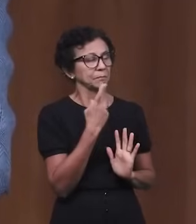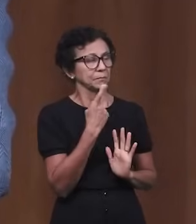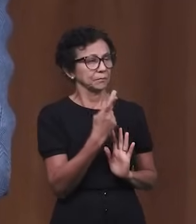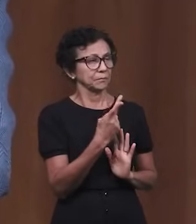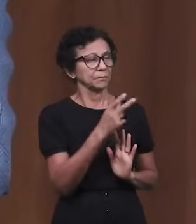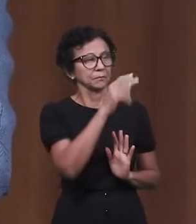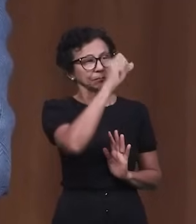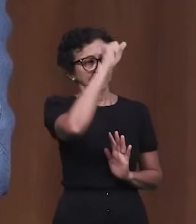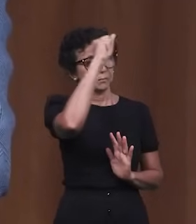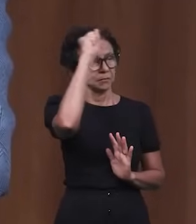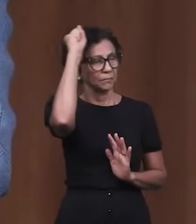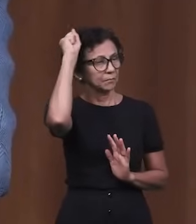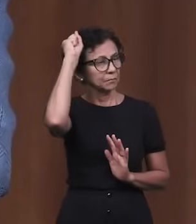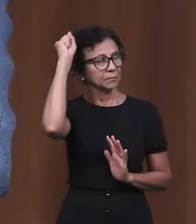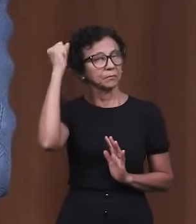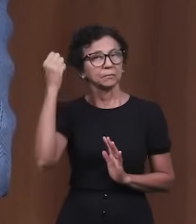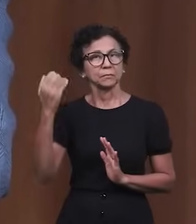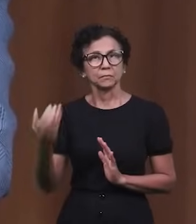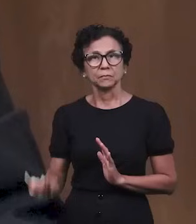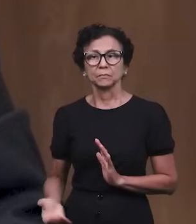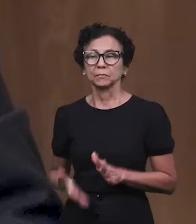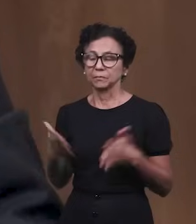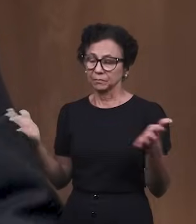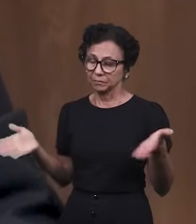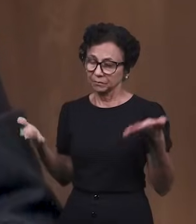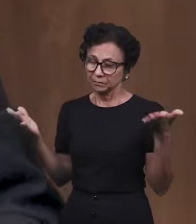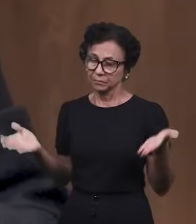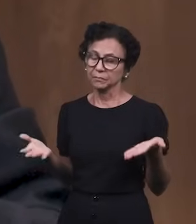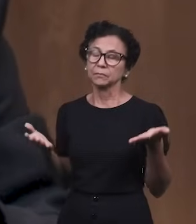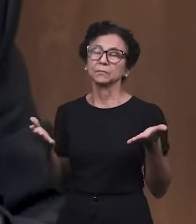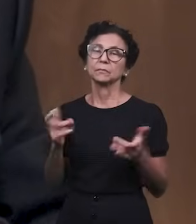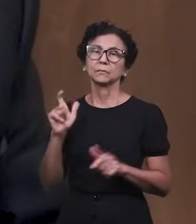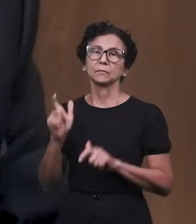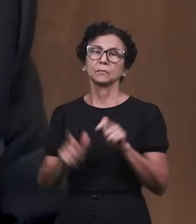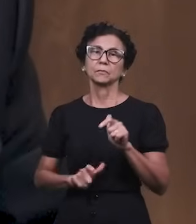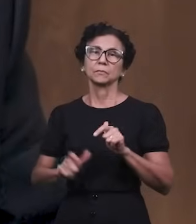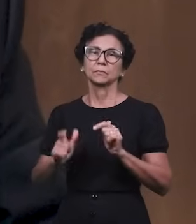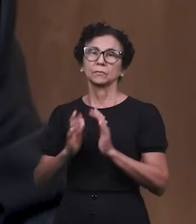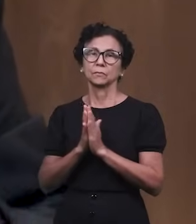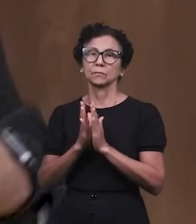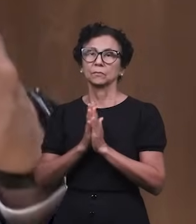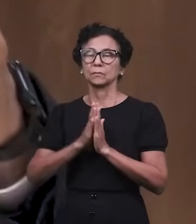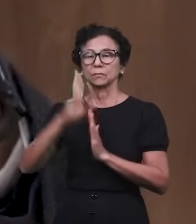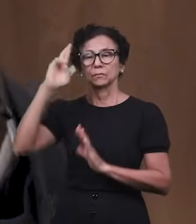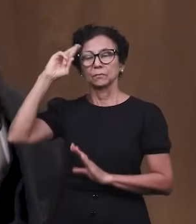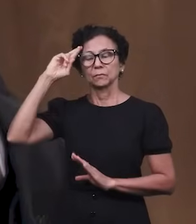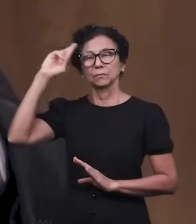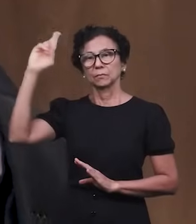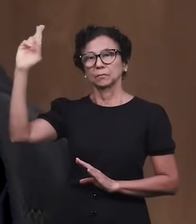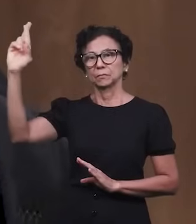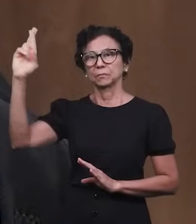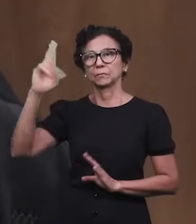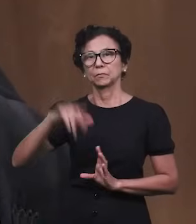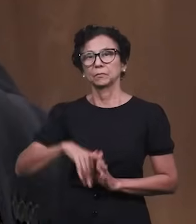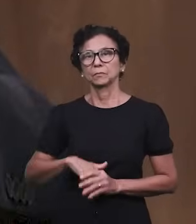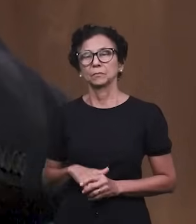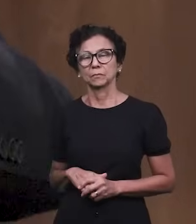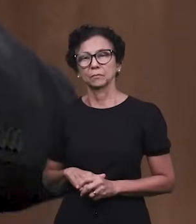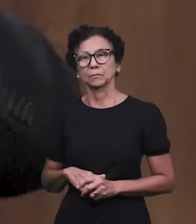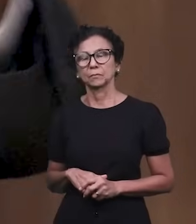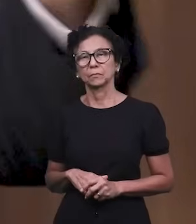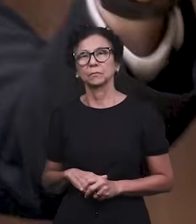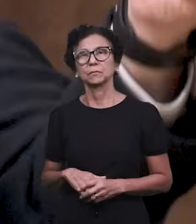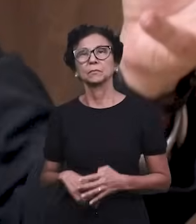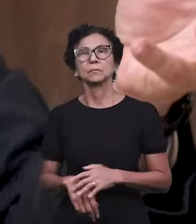falou, Sérgio. Né? Tem que levar o povo a buscar o Senhor, e pode